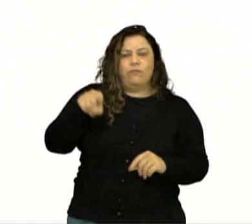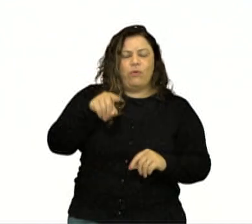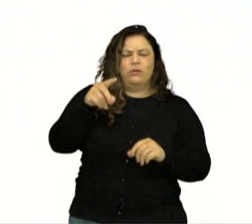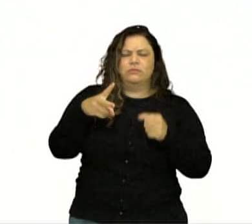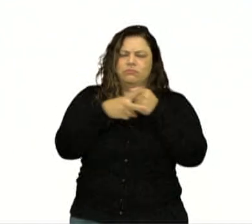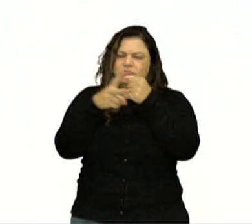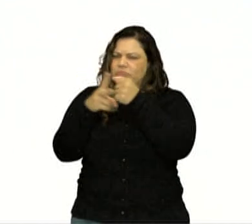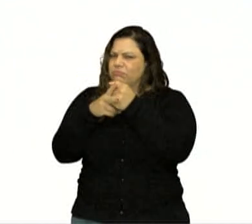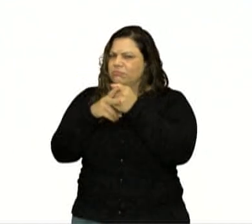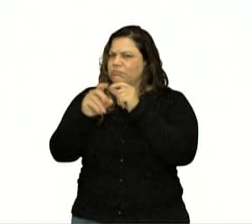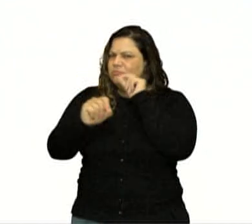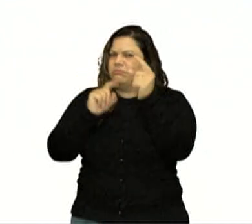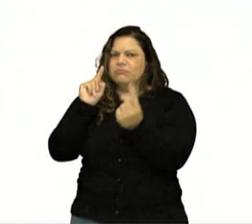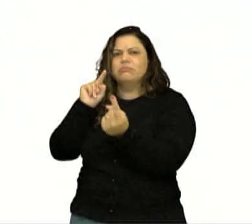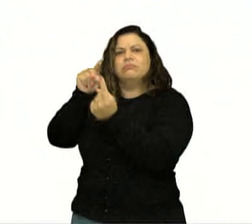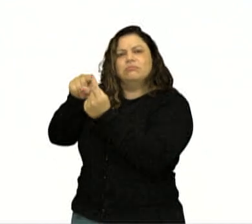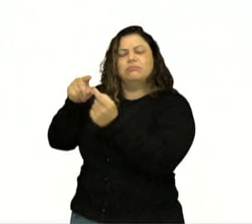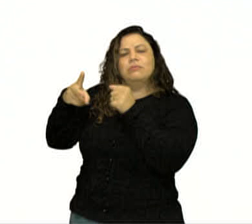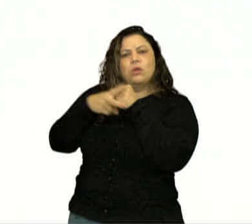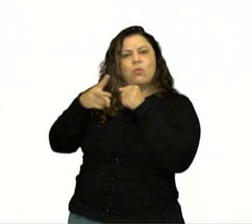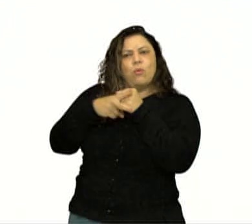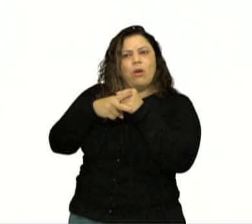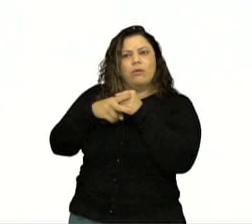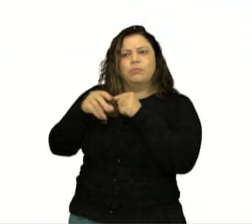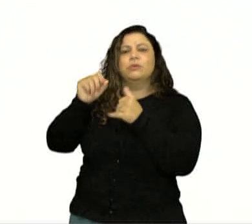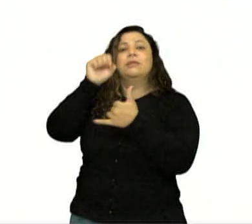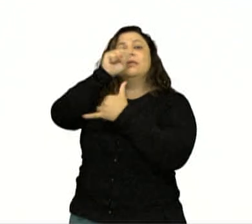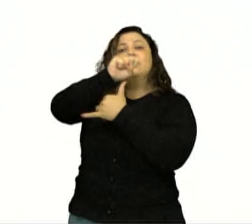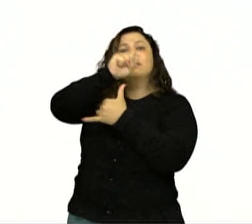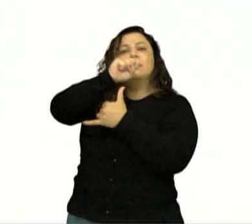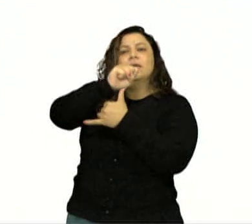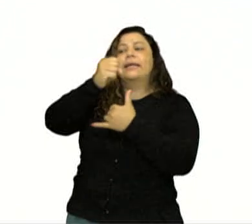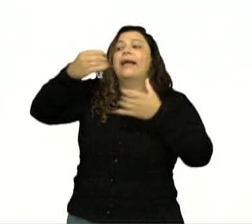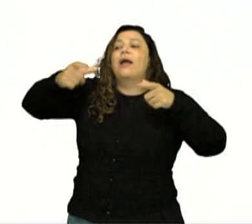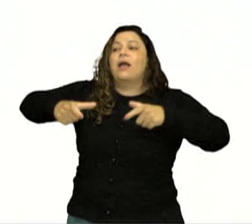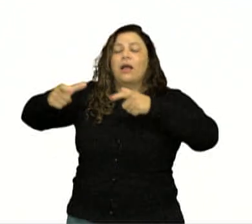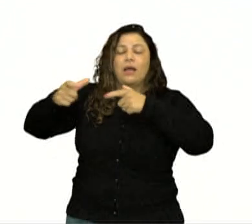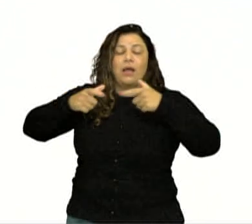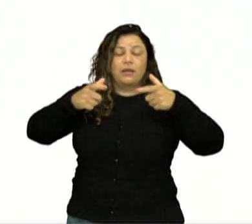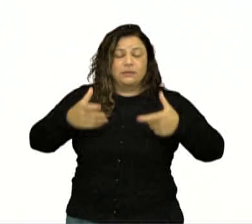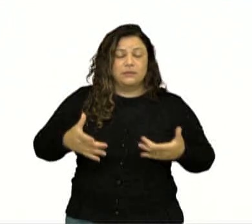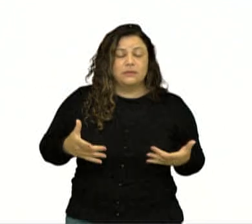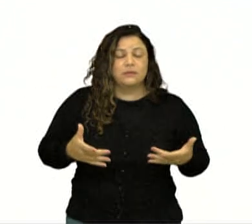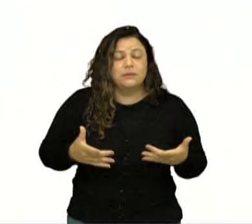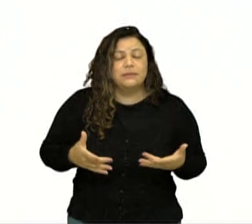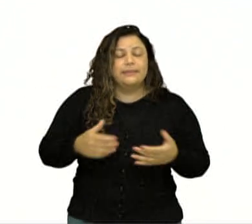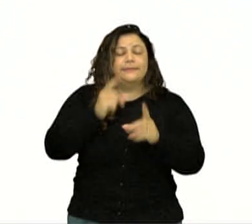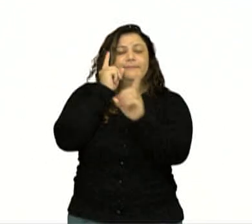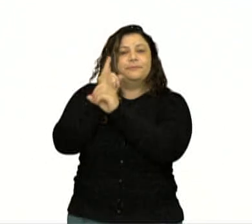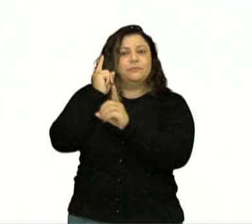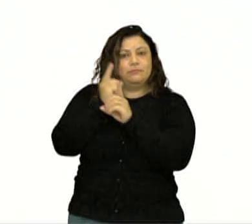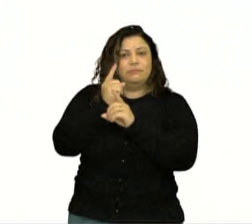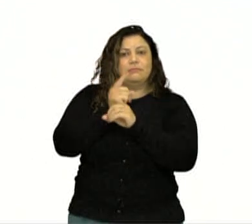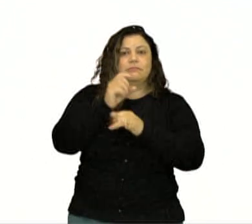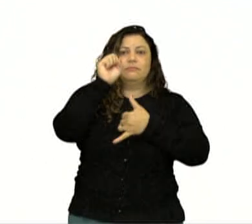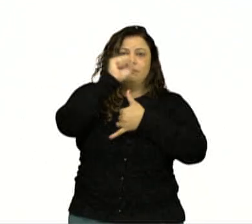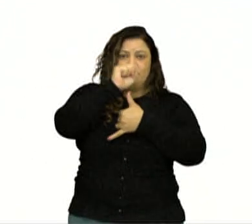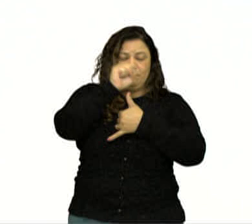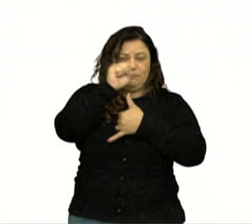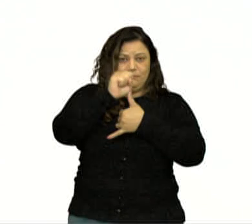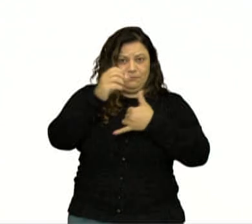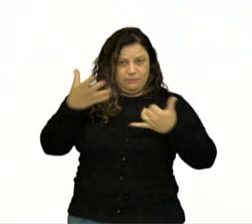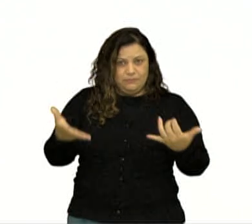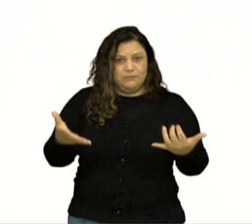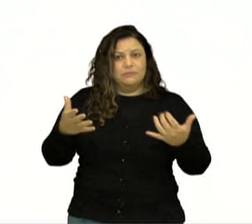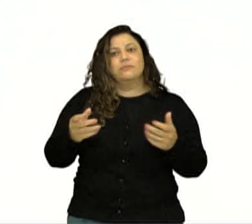verbo. Encontrou o verbo, você vai buscar o sujeito. Quem é o sujeito? Procurou o verbo lá, achou o sujeito.